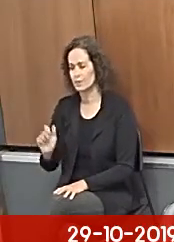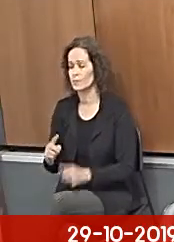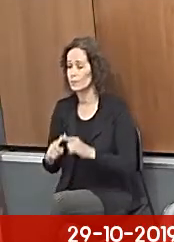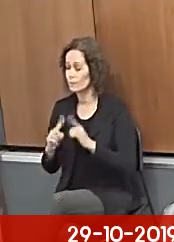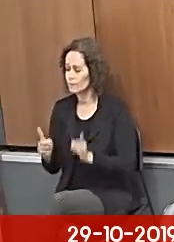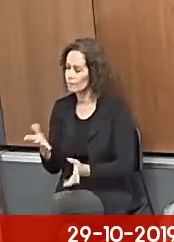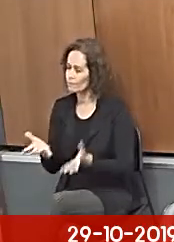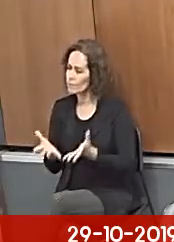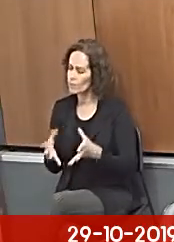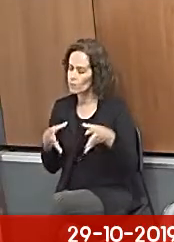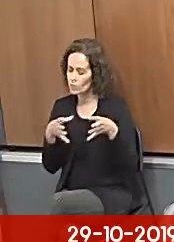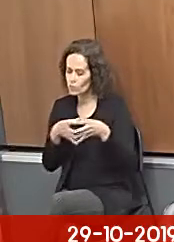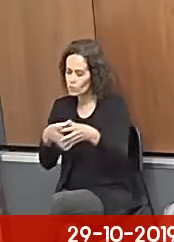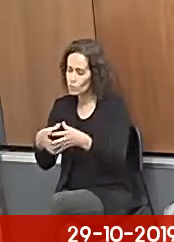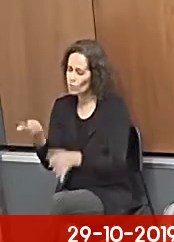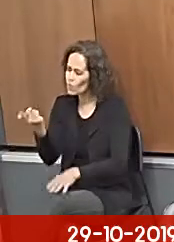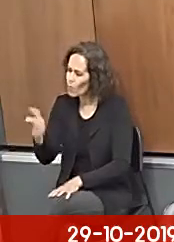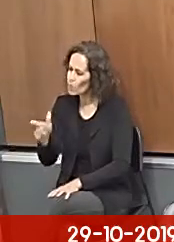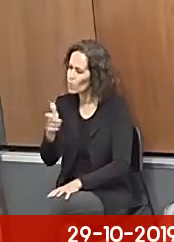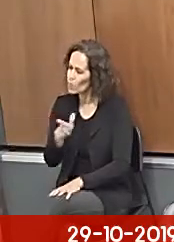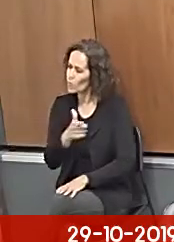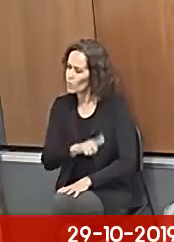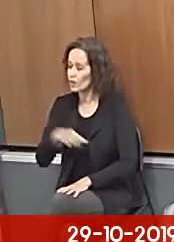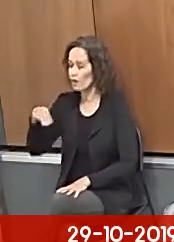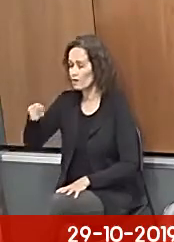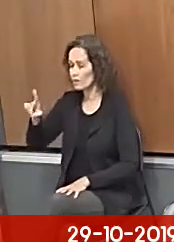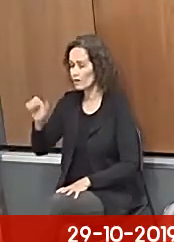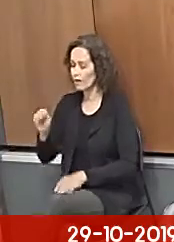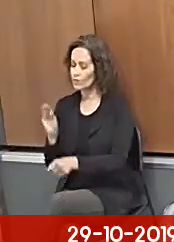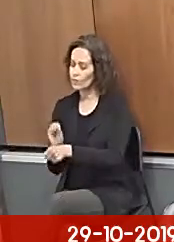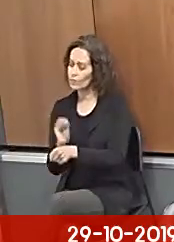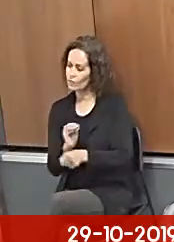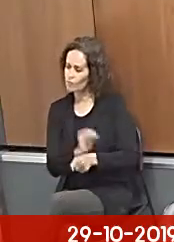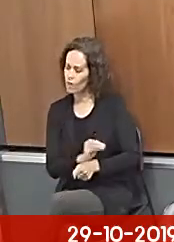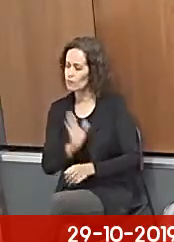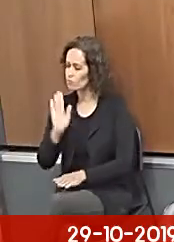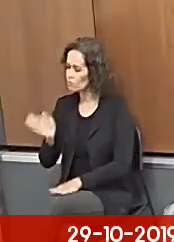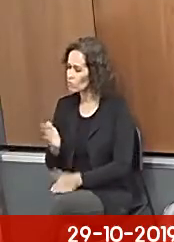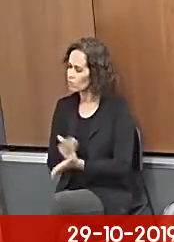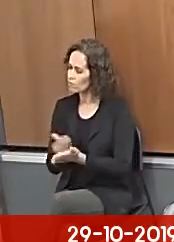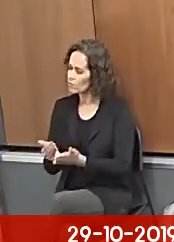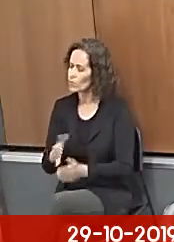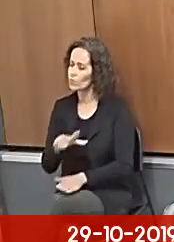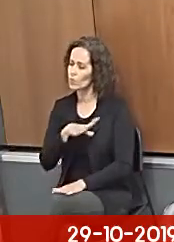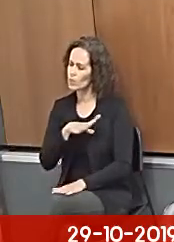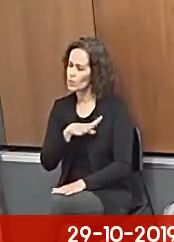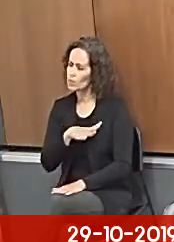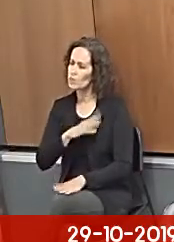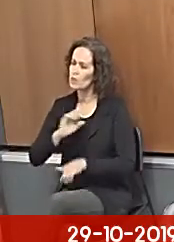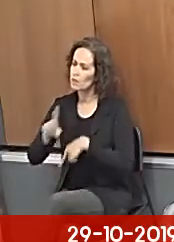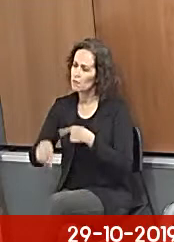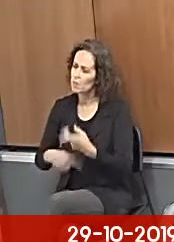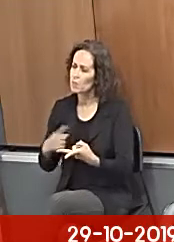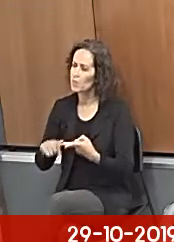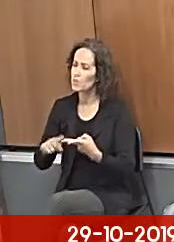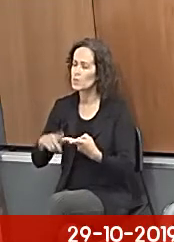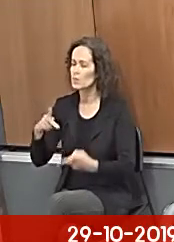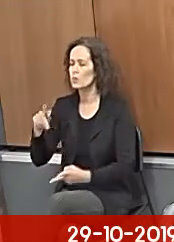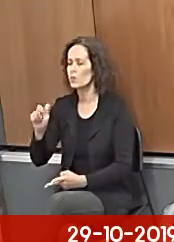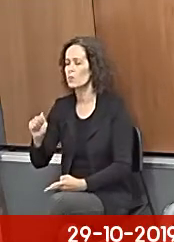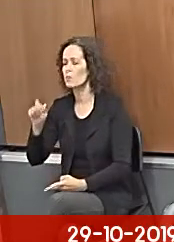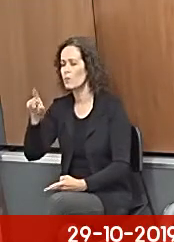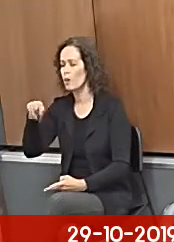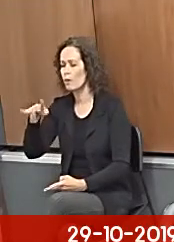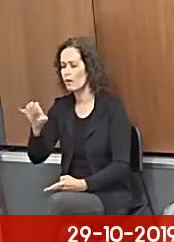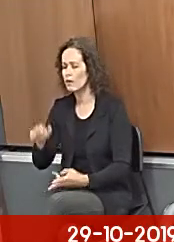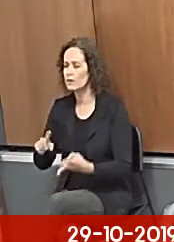outros times que a MDA vai cuidar. Então, ele já desenvolveu o Corinthians, vai desenvolver agora, parece que o Palmeiras, e vai desenvolver outros clubes. O